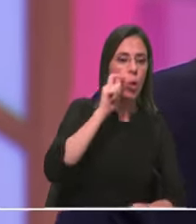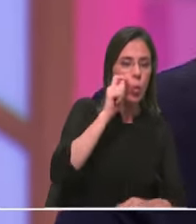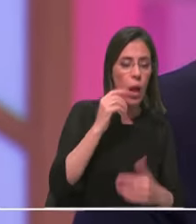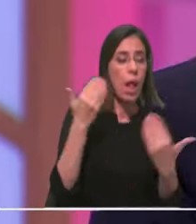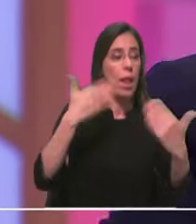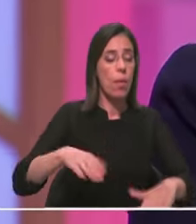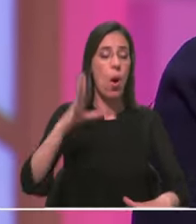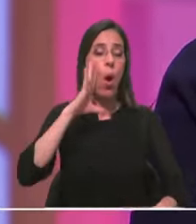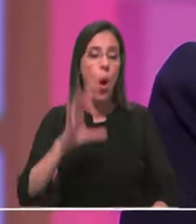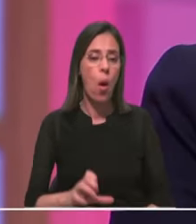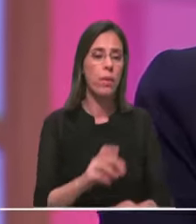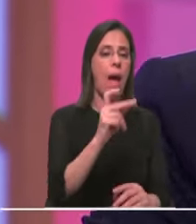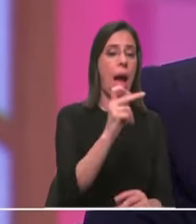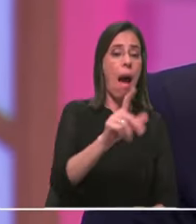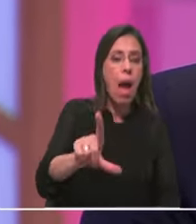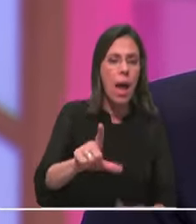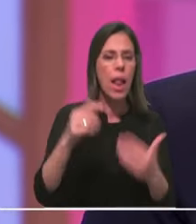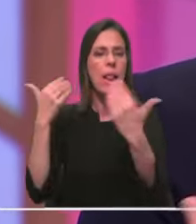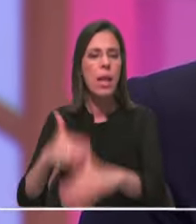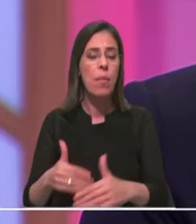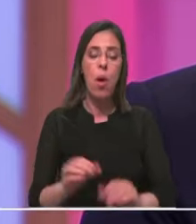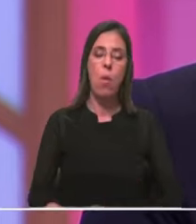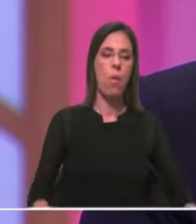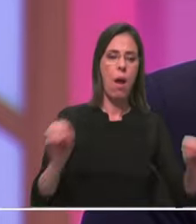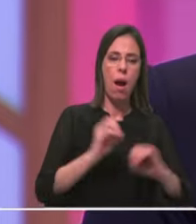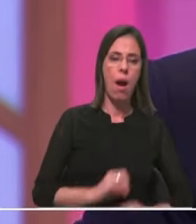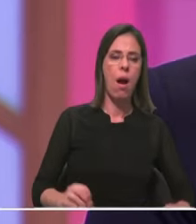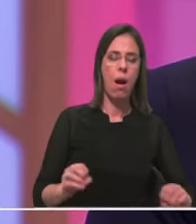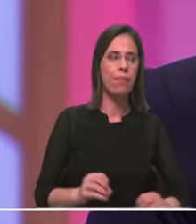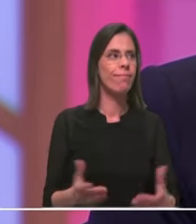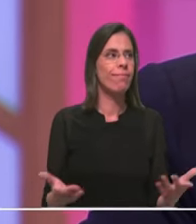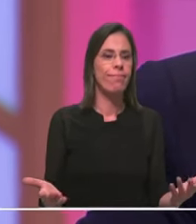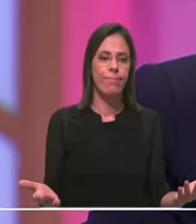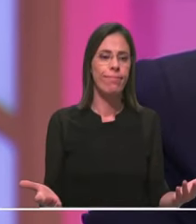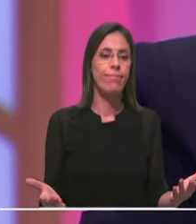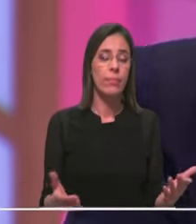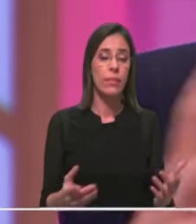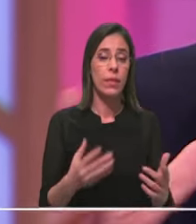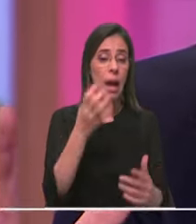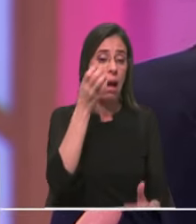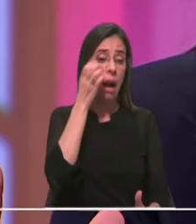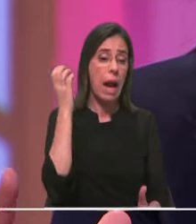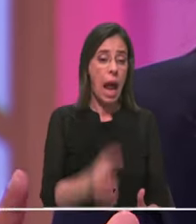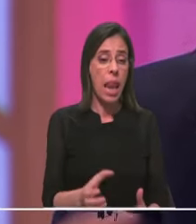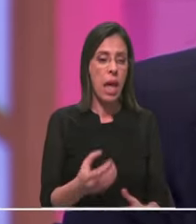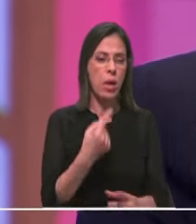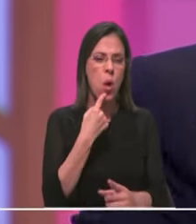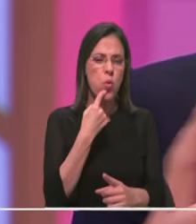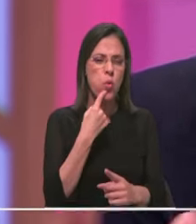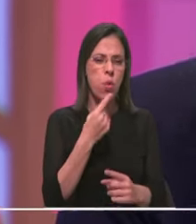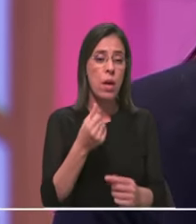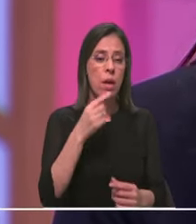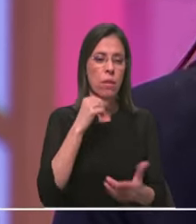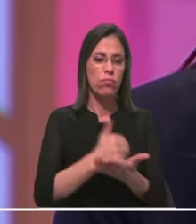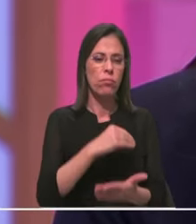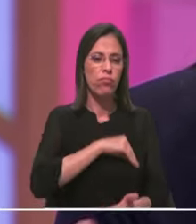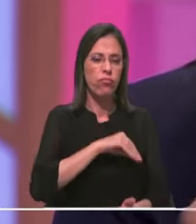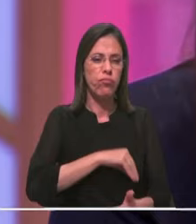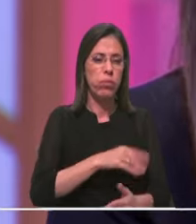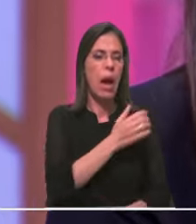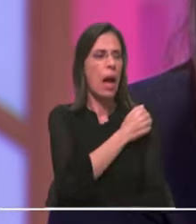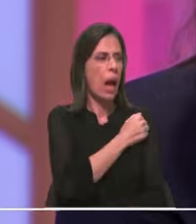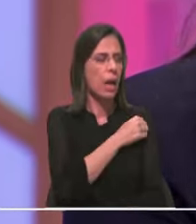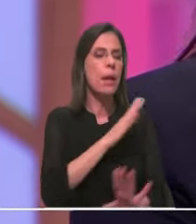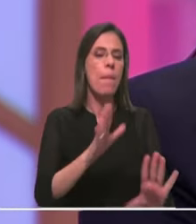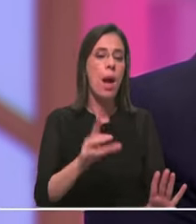hotéis aos locais não há forma de deixar a ganância descontrolada ganhar tanto com a habitação e